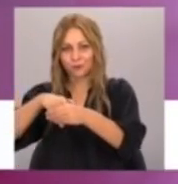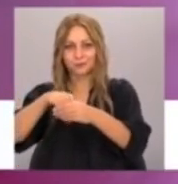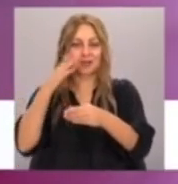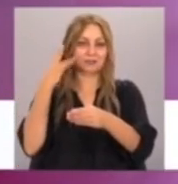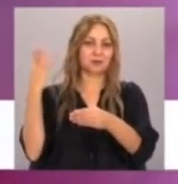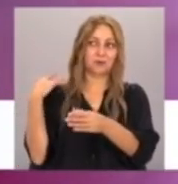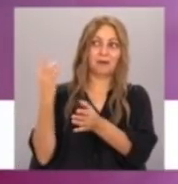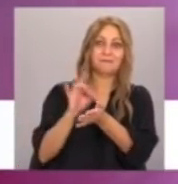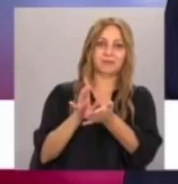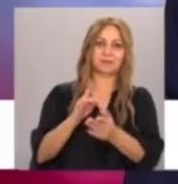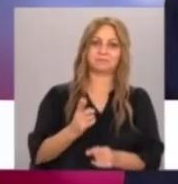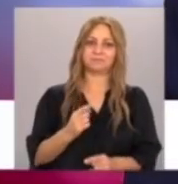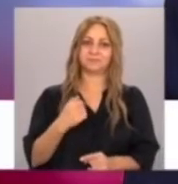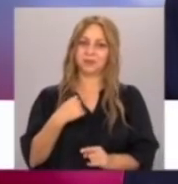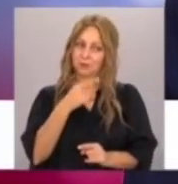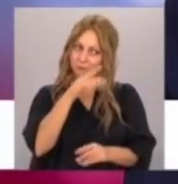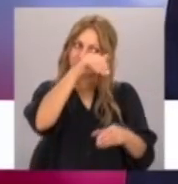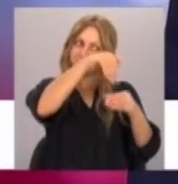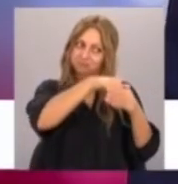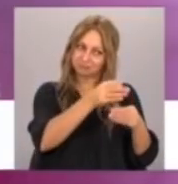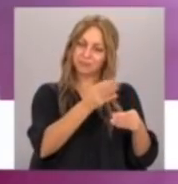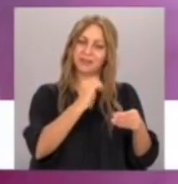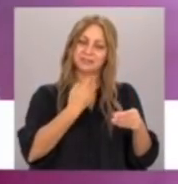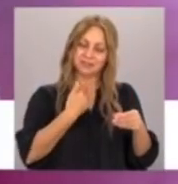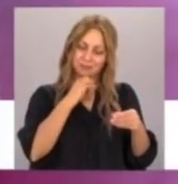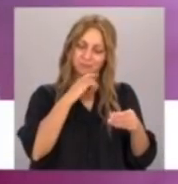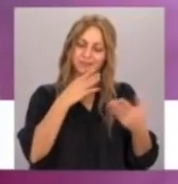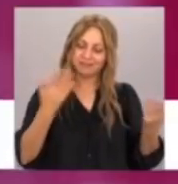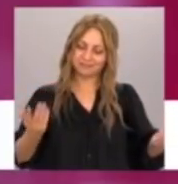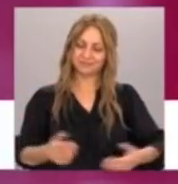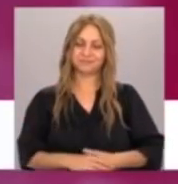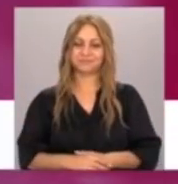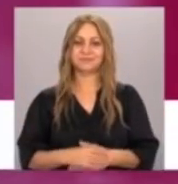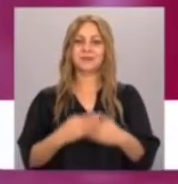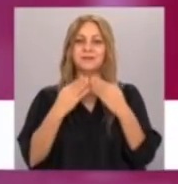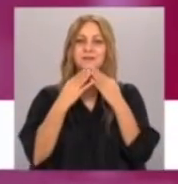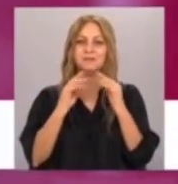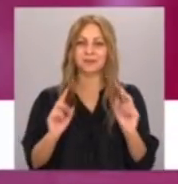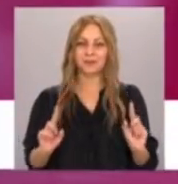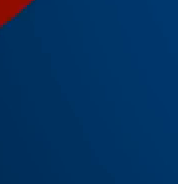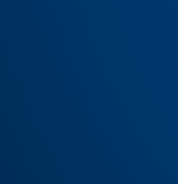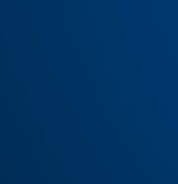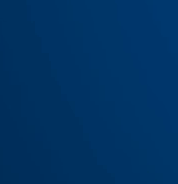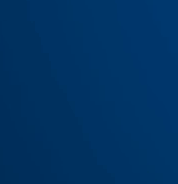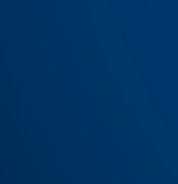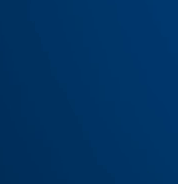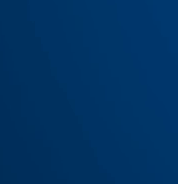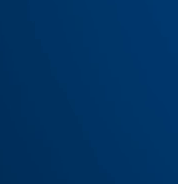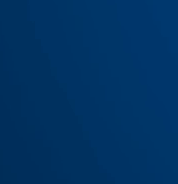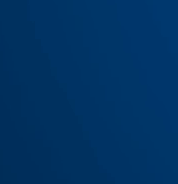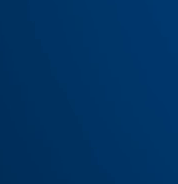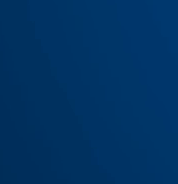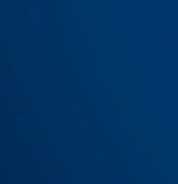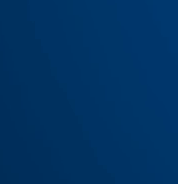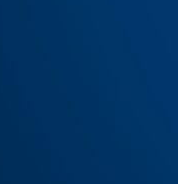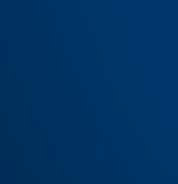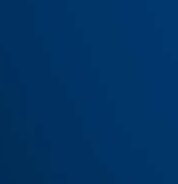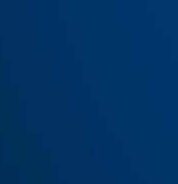praça mais próxima para europeus grego e riu muito obrigada a tua presença esta noite na Sic k